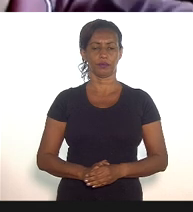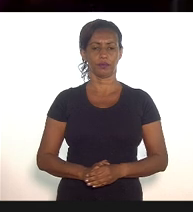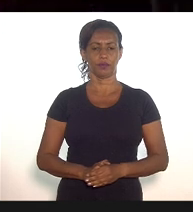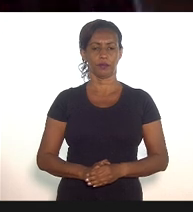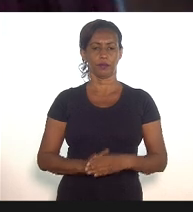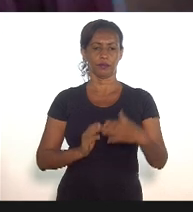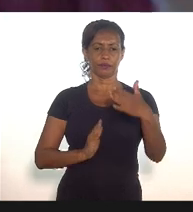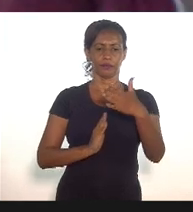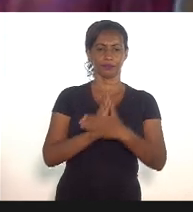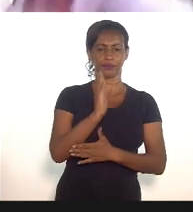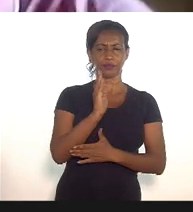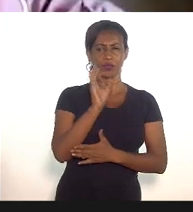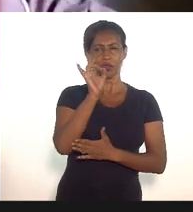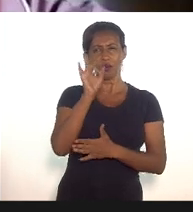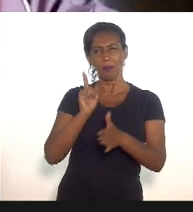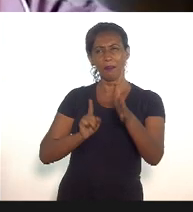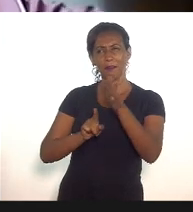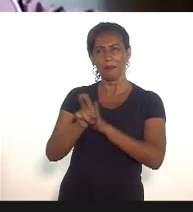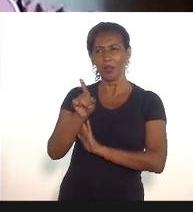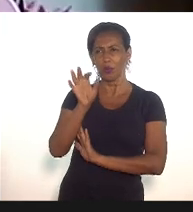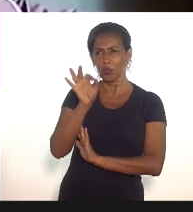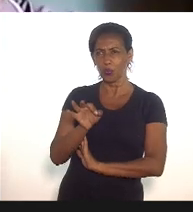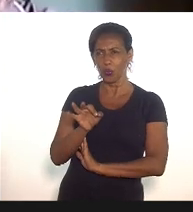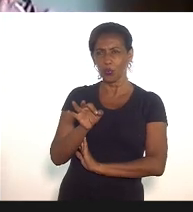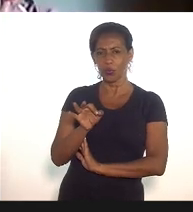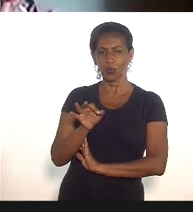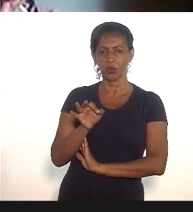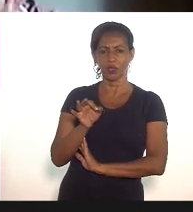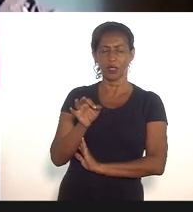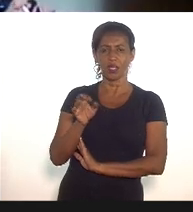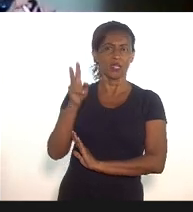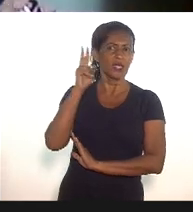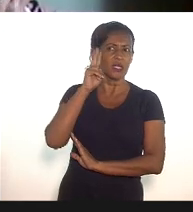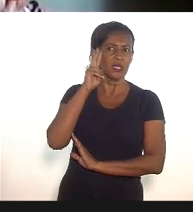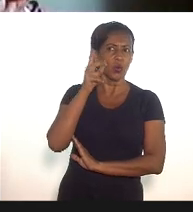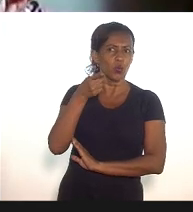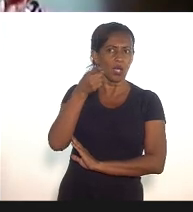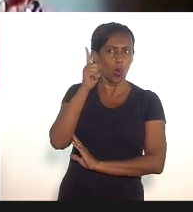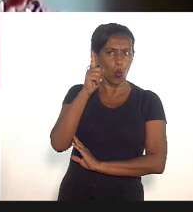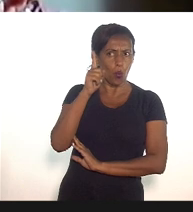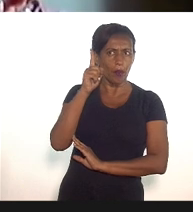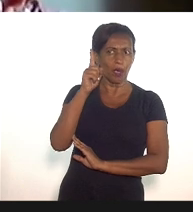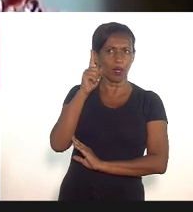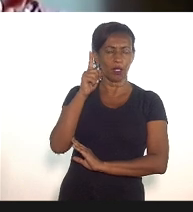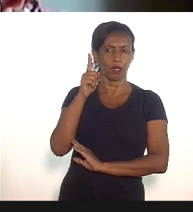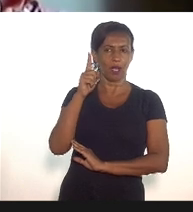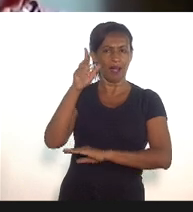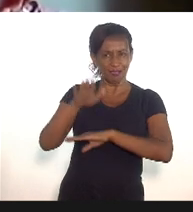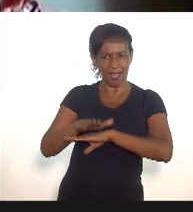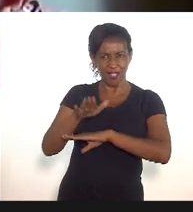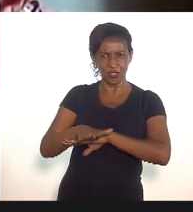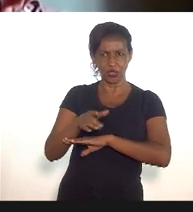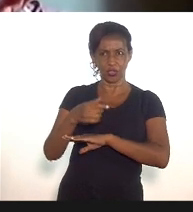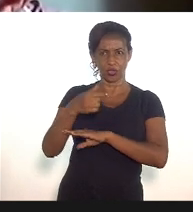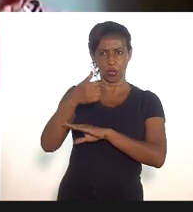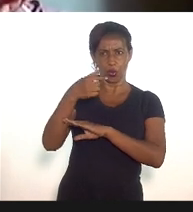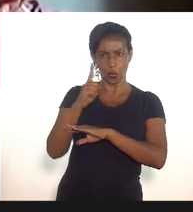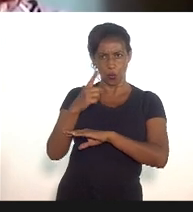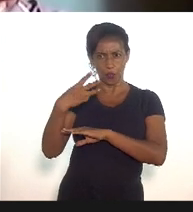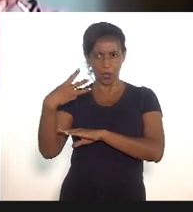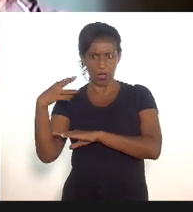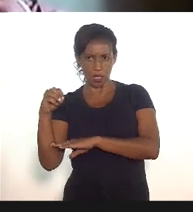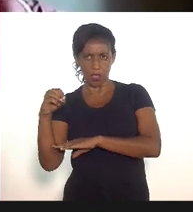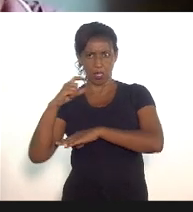Presidente, favorável, eu só queria perguntar, só confirmando, segunda, 1h30 e terça às 10 da próxima semana. Segunda,